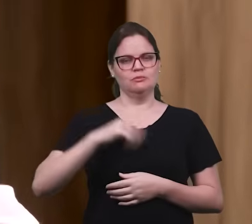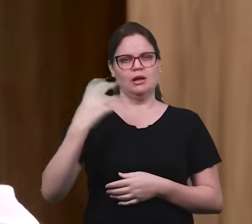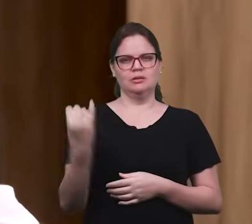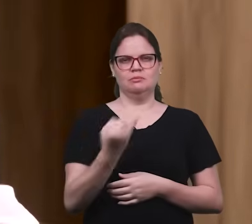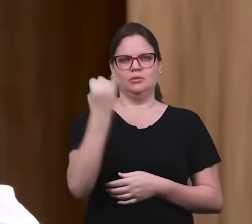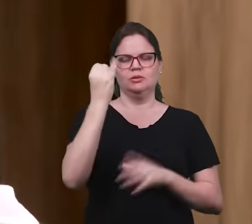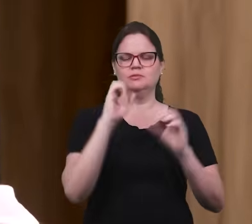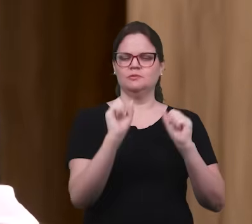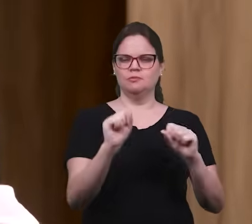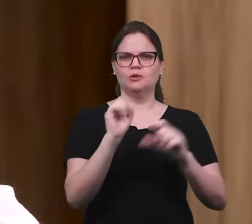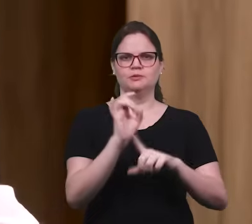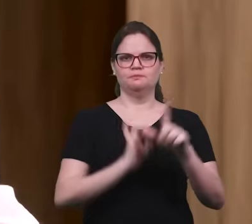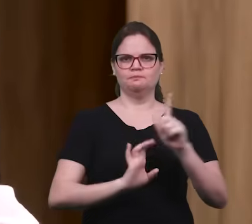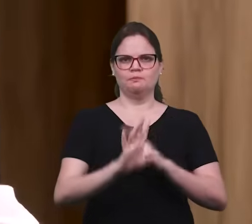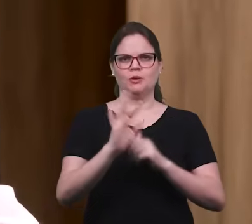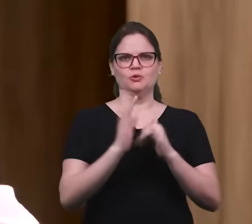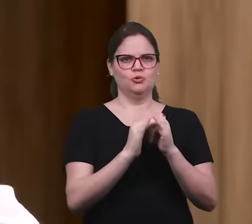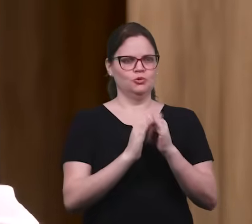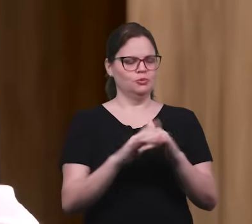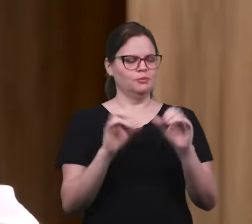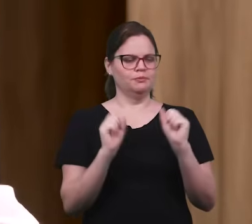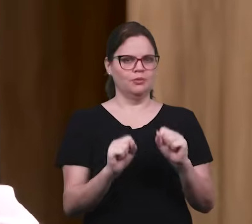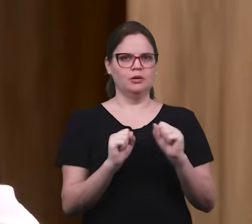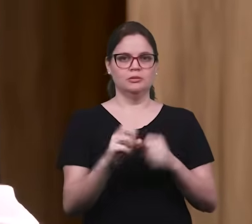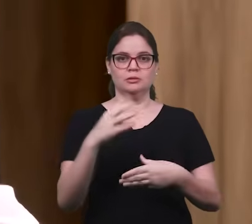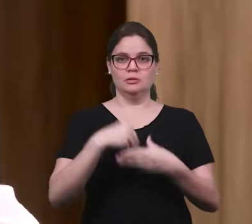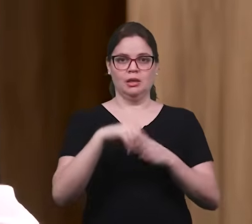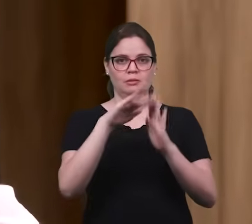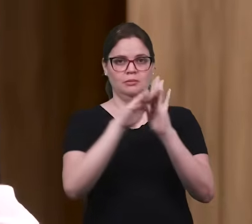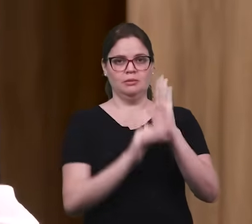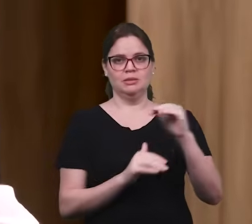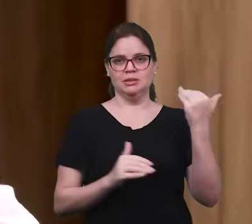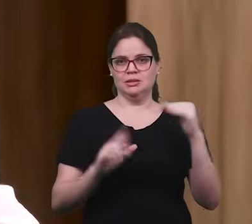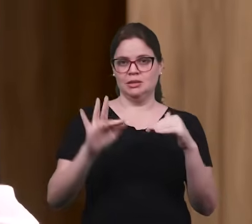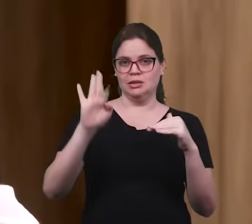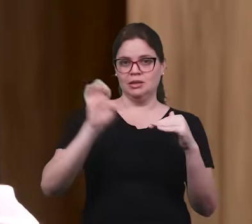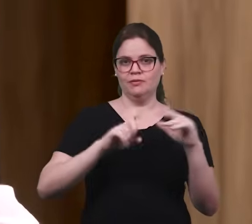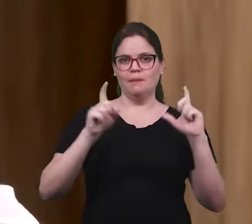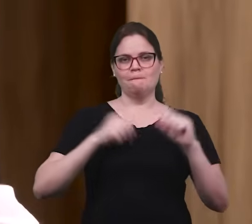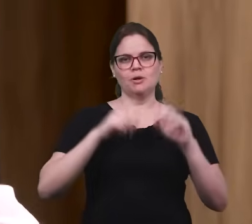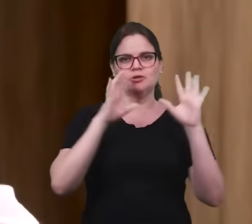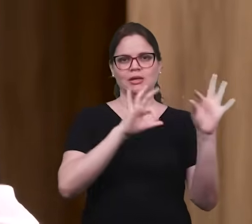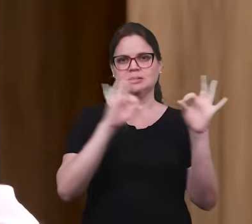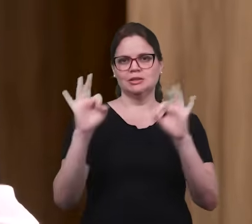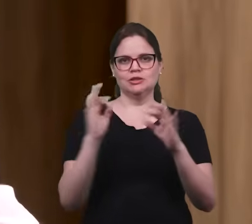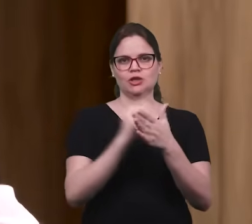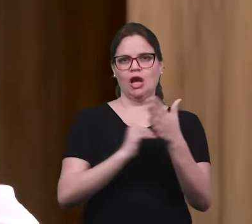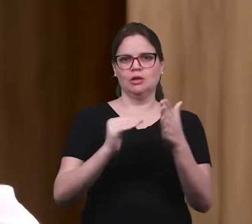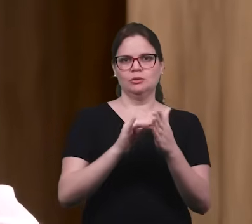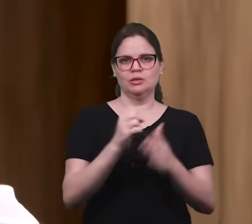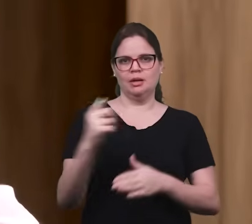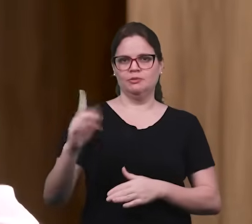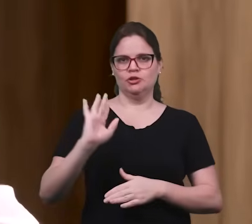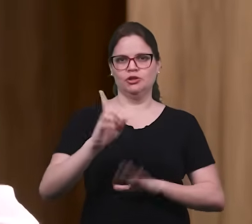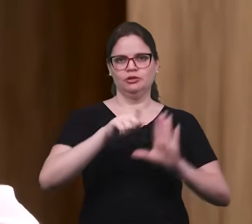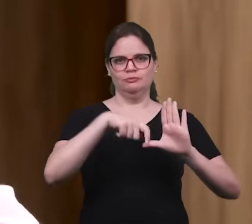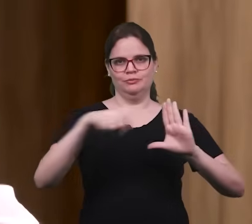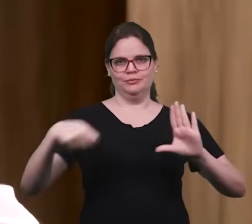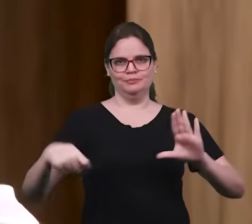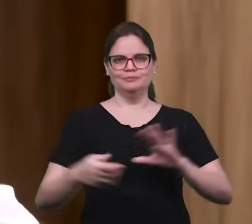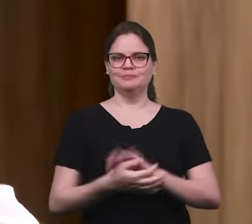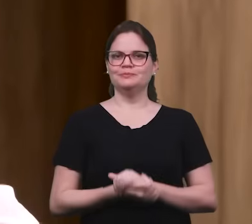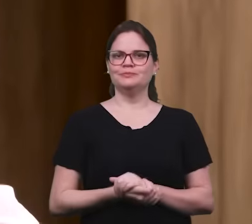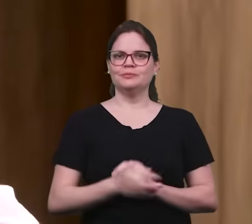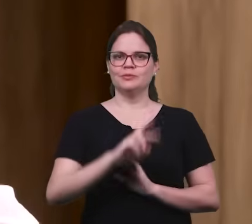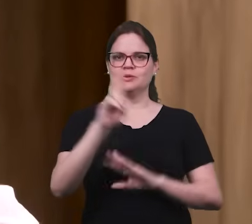na plataforma do YouTube. Lá no YouTube, na playlist do Ciência e Fé, você pode ter acesso a todos os episódios que foram gravados até aqui. Que o